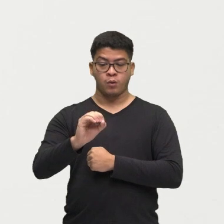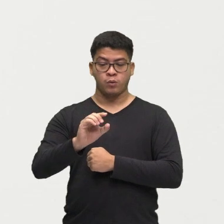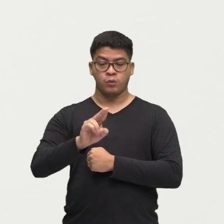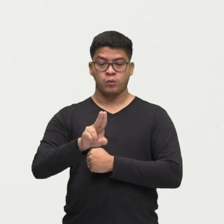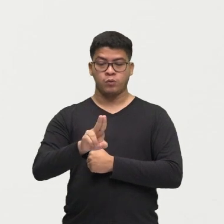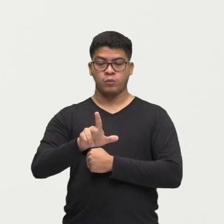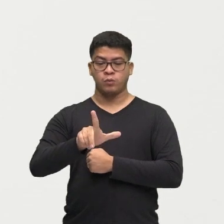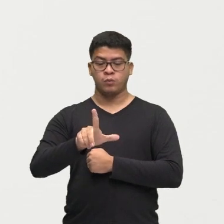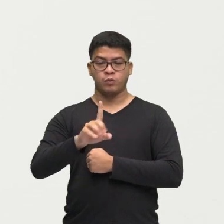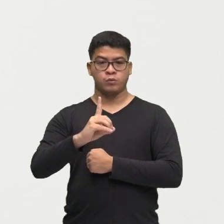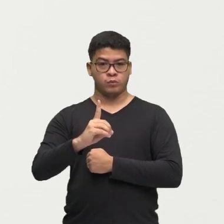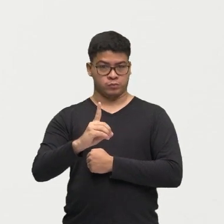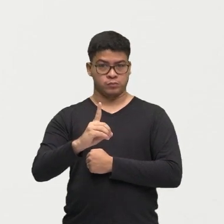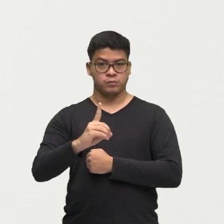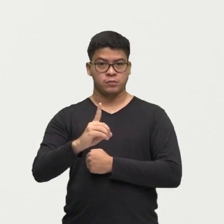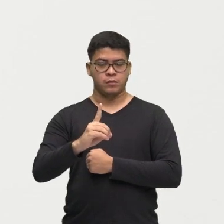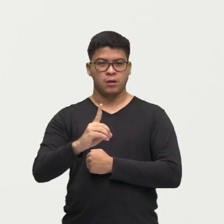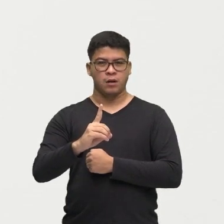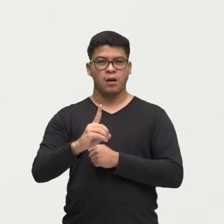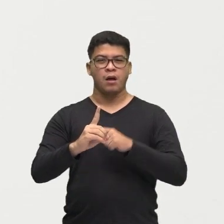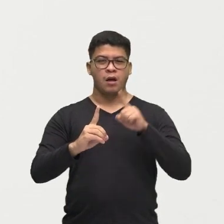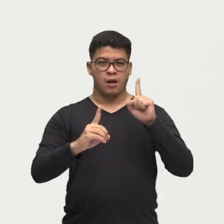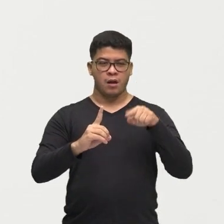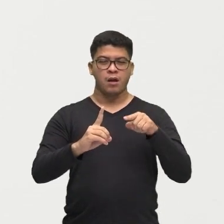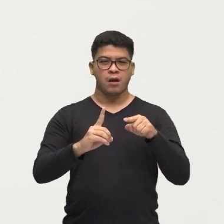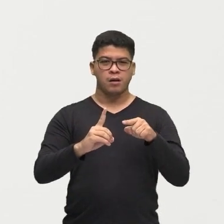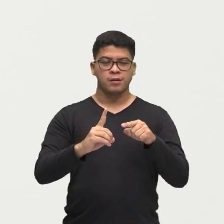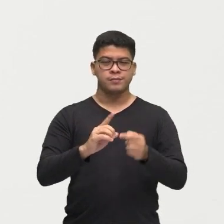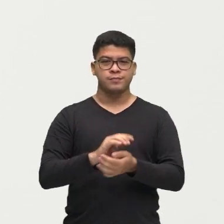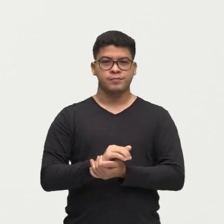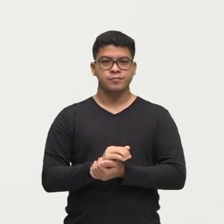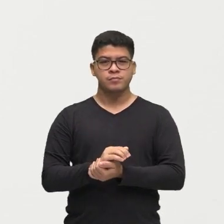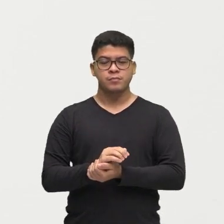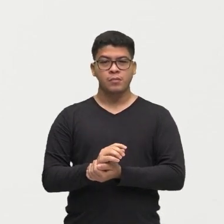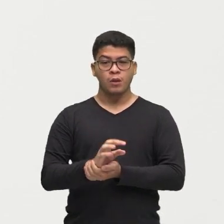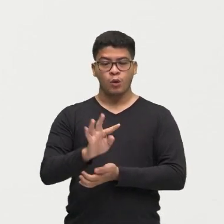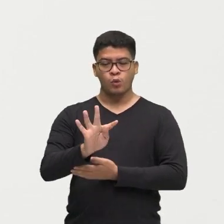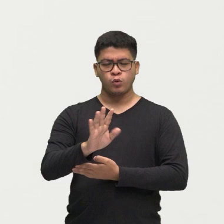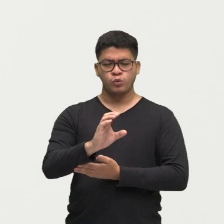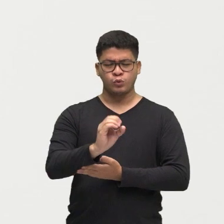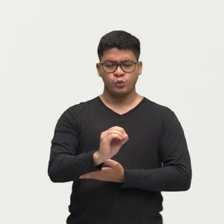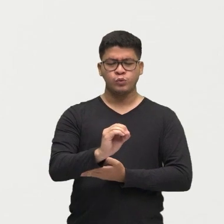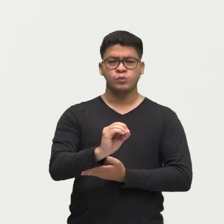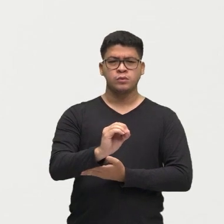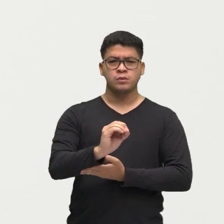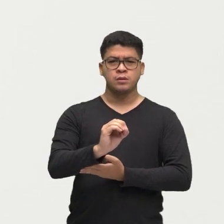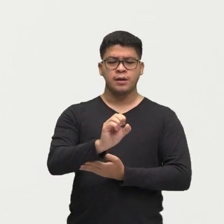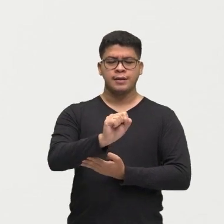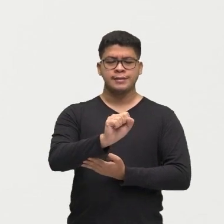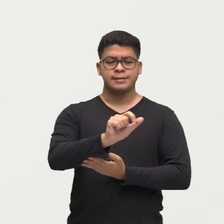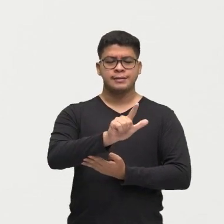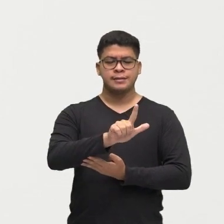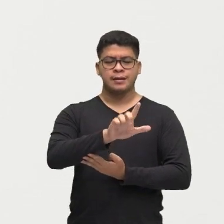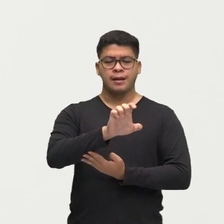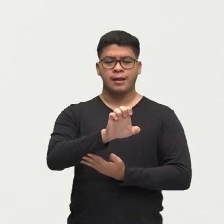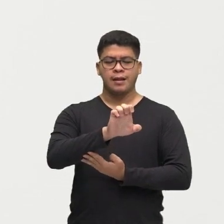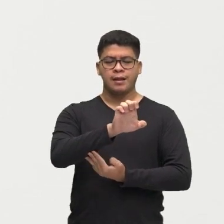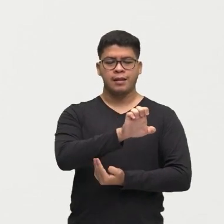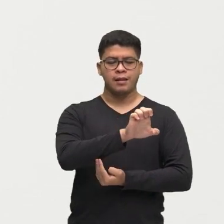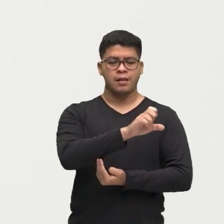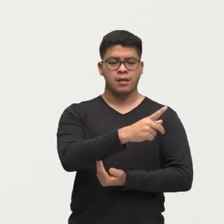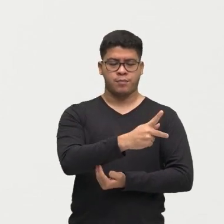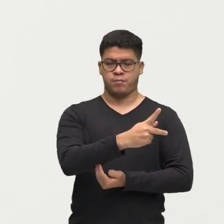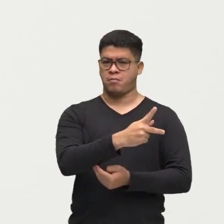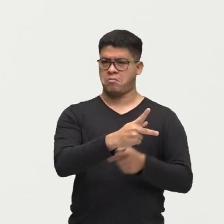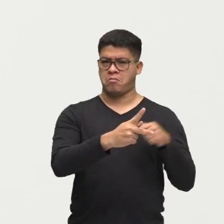O verbo que foi utilizado é o verbo to sleep, não é? Que é o verbo dormir, certo? Essa é a forma infinitiva dele.